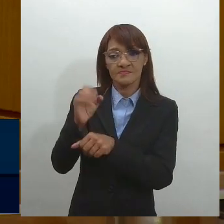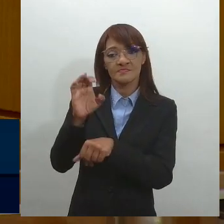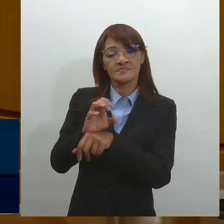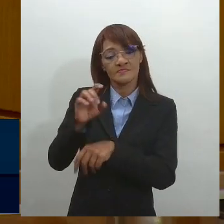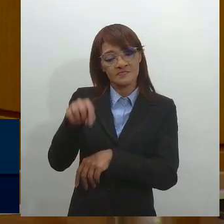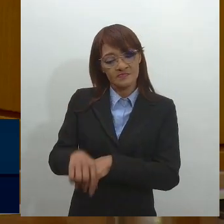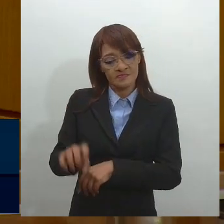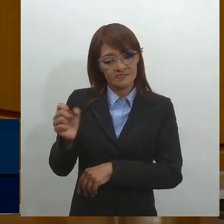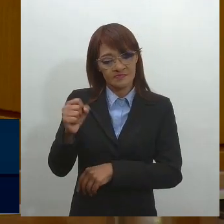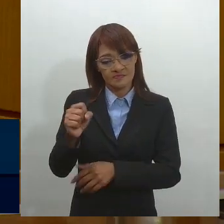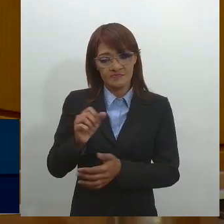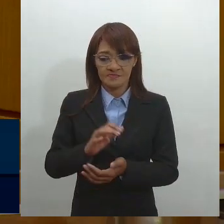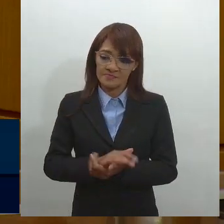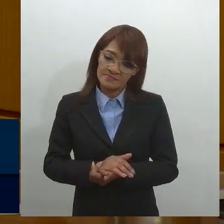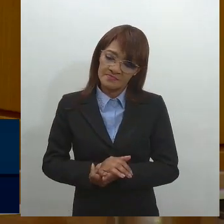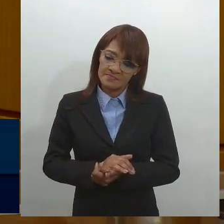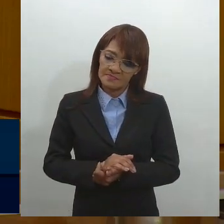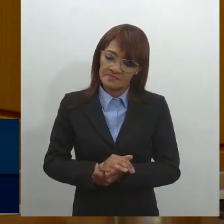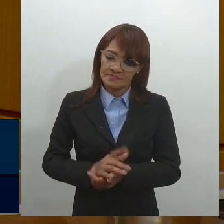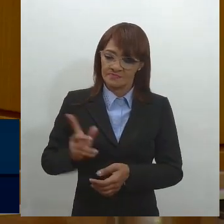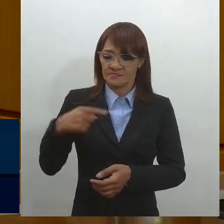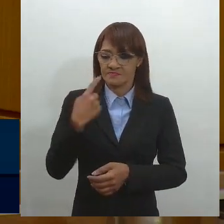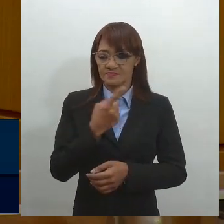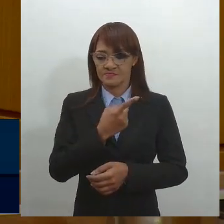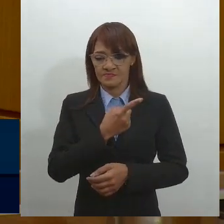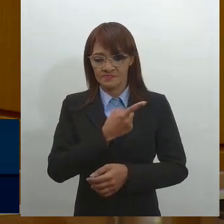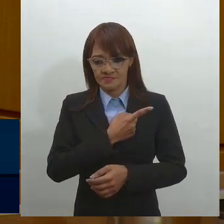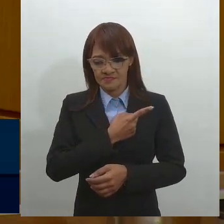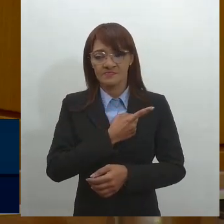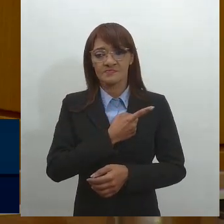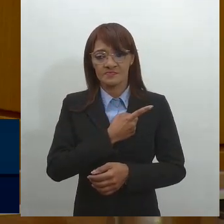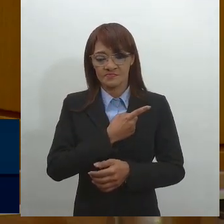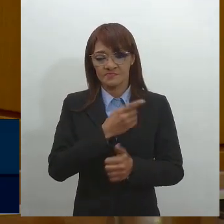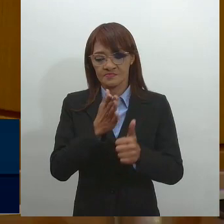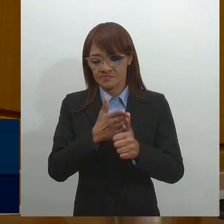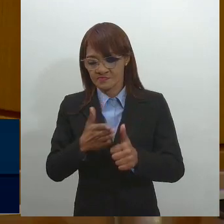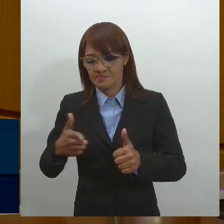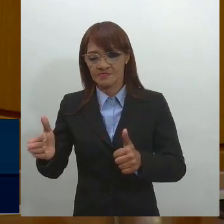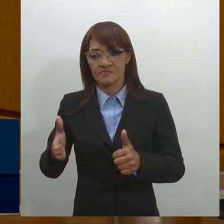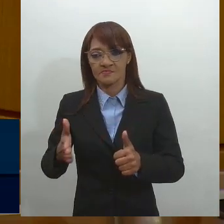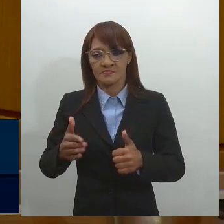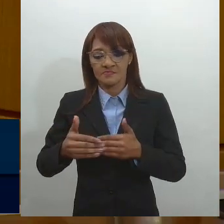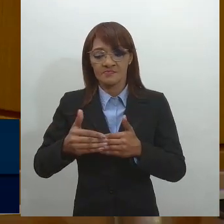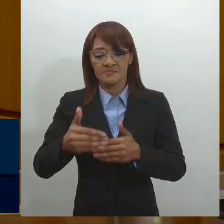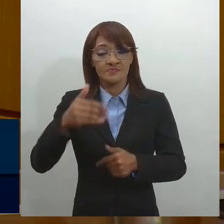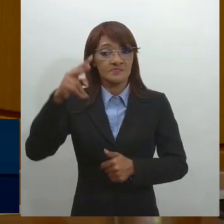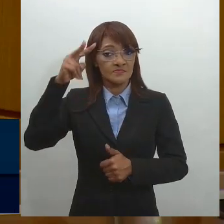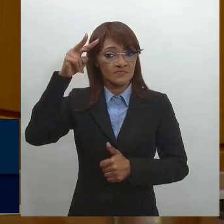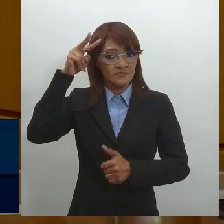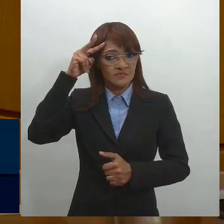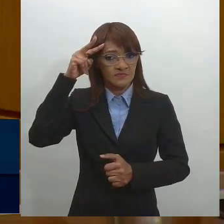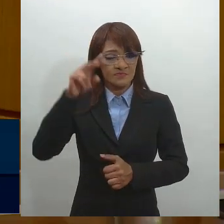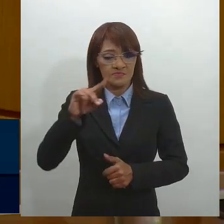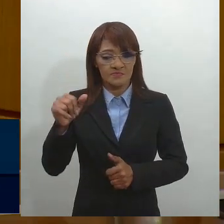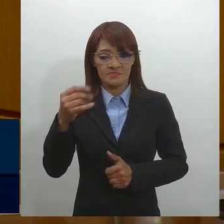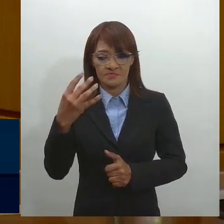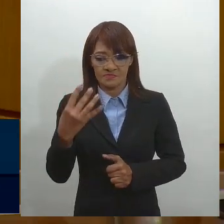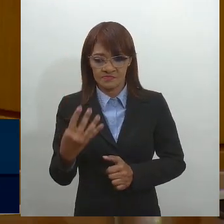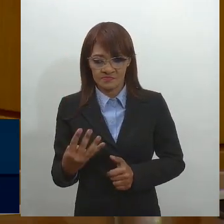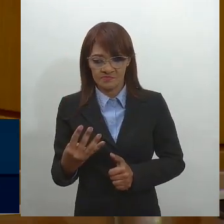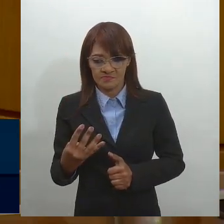nossa mandata está promovendo. Na próxima segunda-feira, dia 4, discutiremos